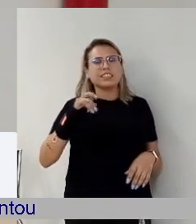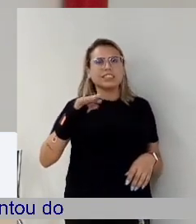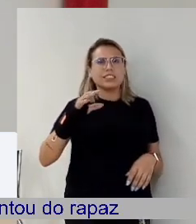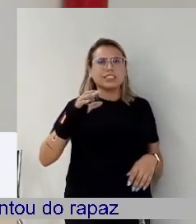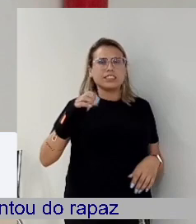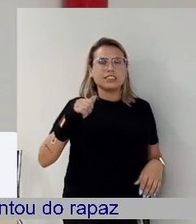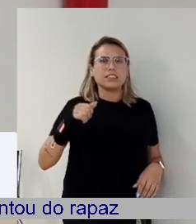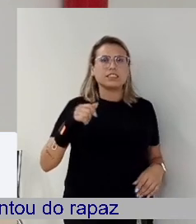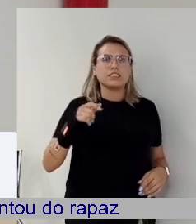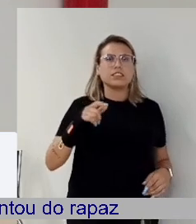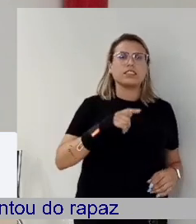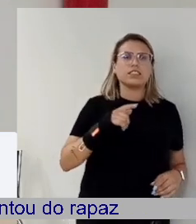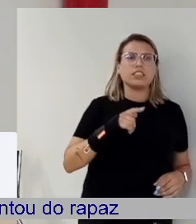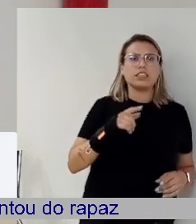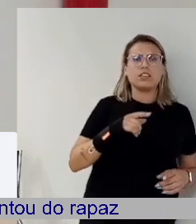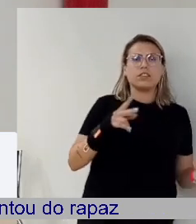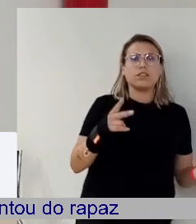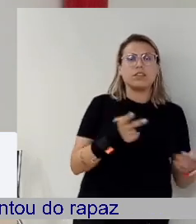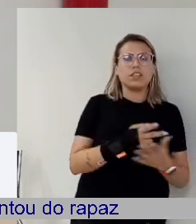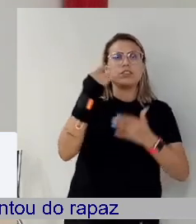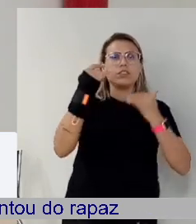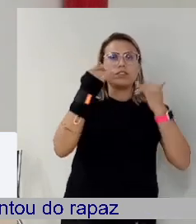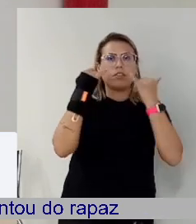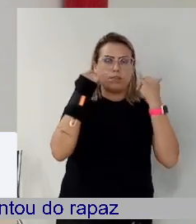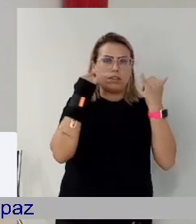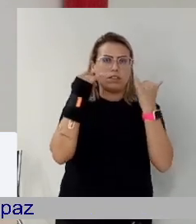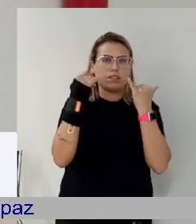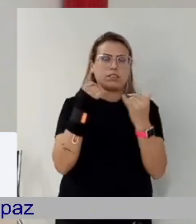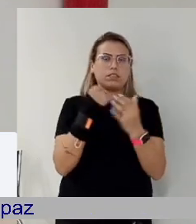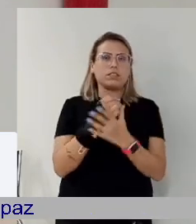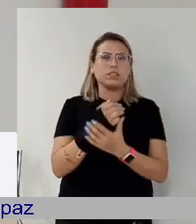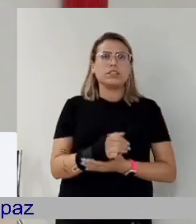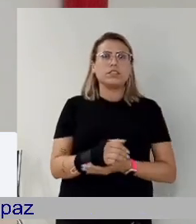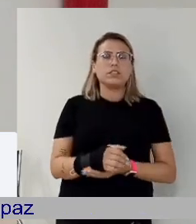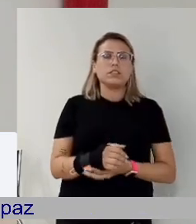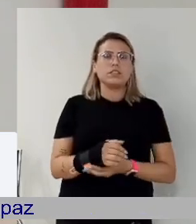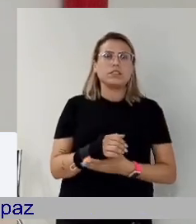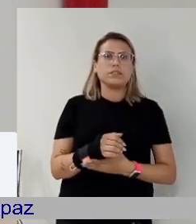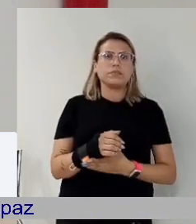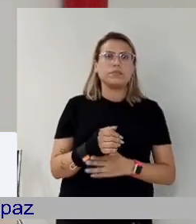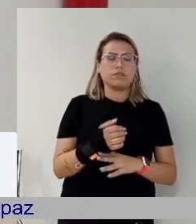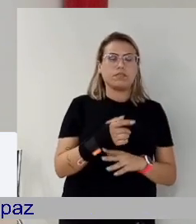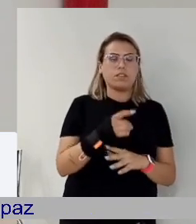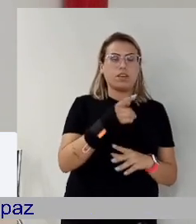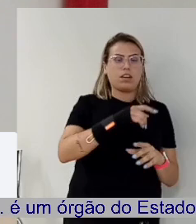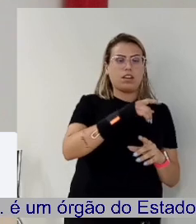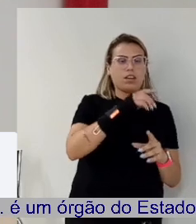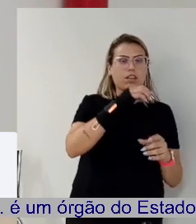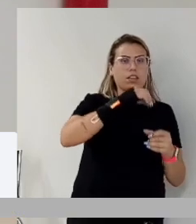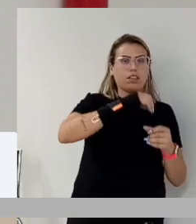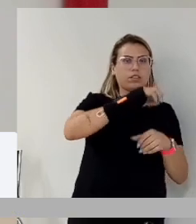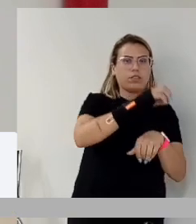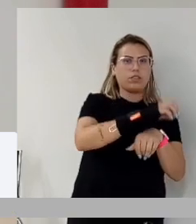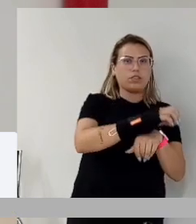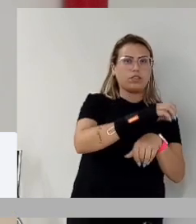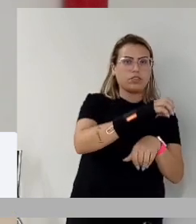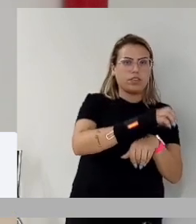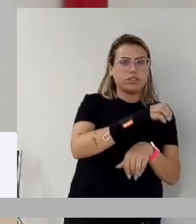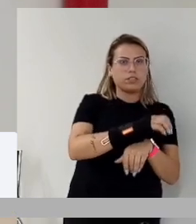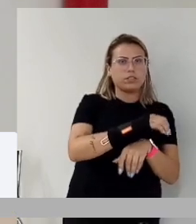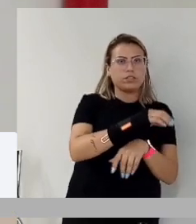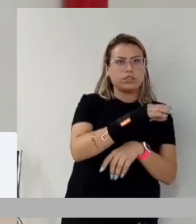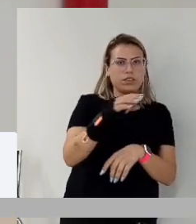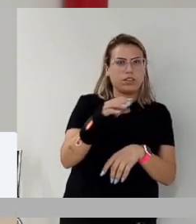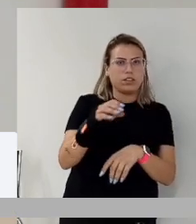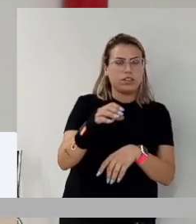dos Campos ali foi um erro de informação do Cine flor até porque o cine flor é um órgão do estado que nos dá nos